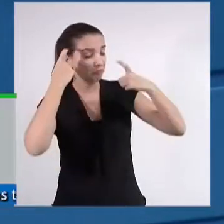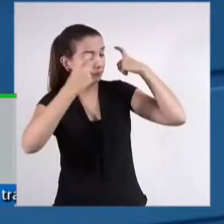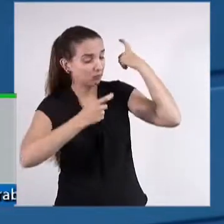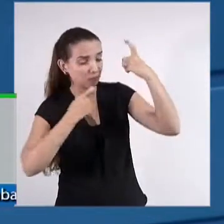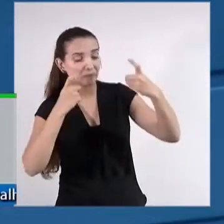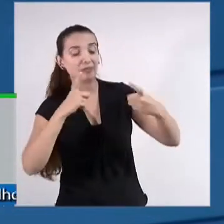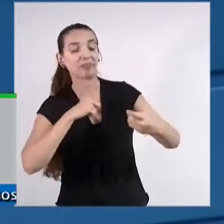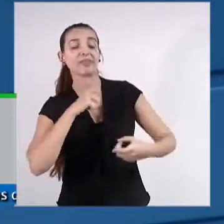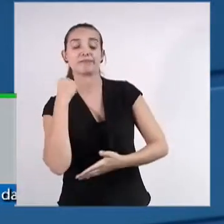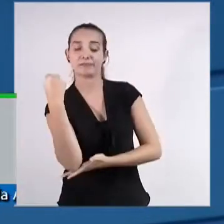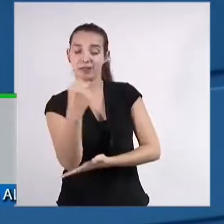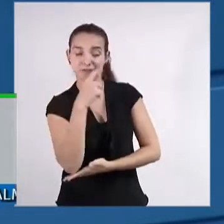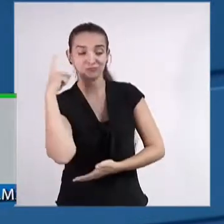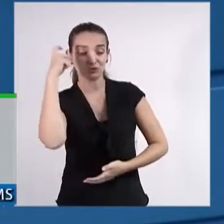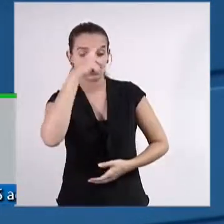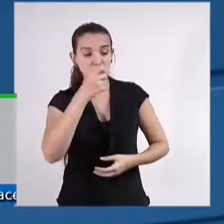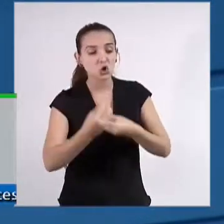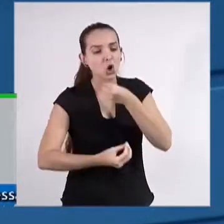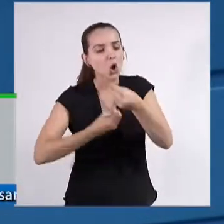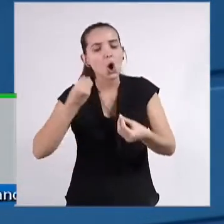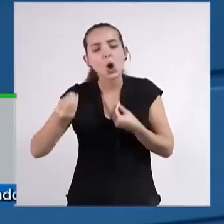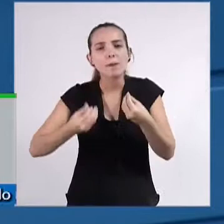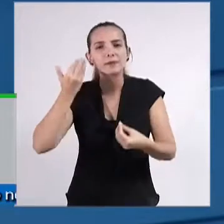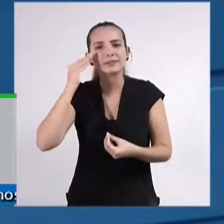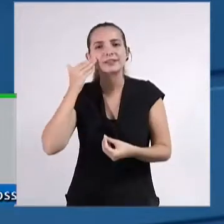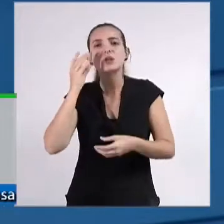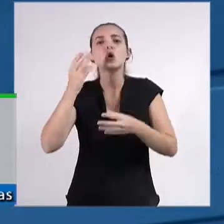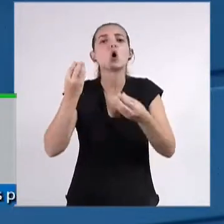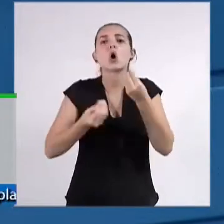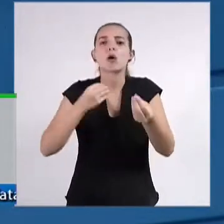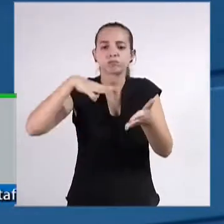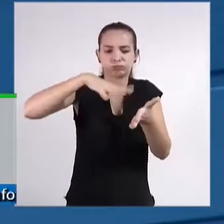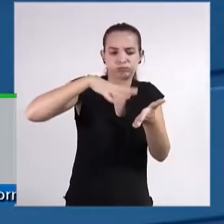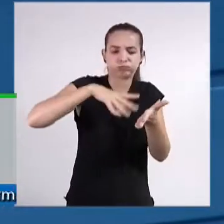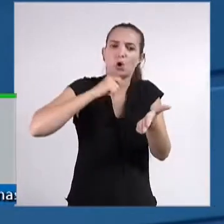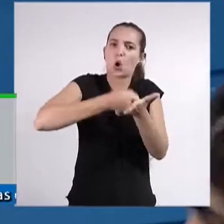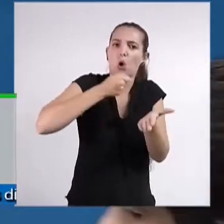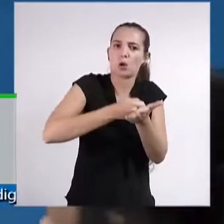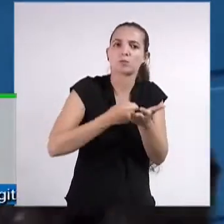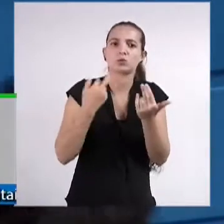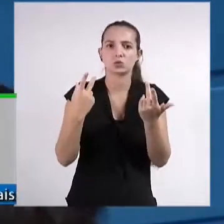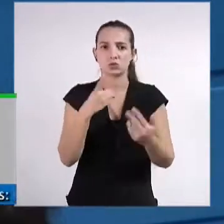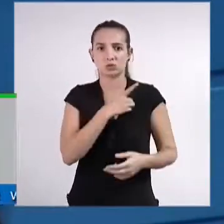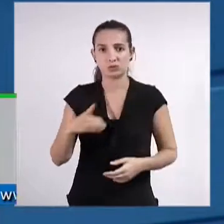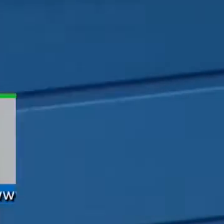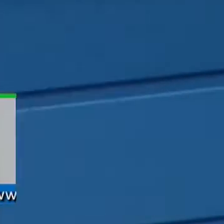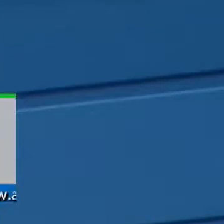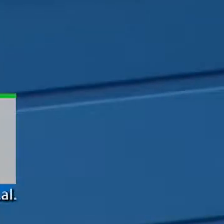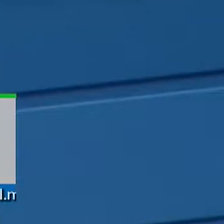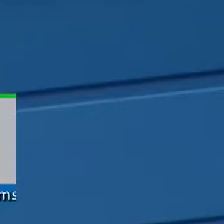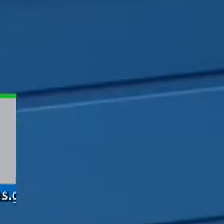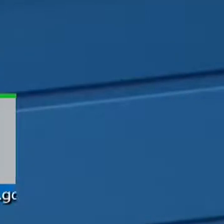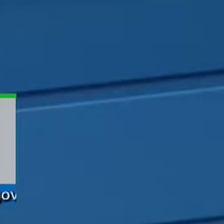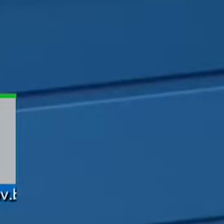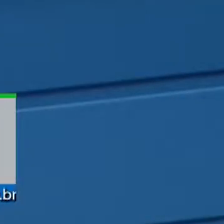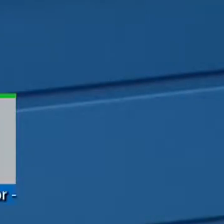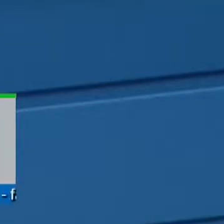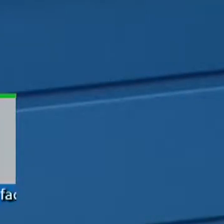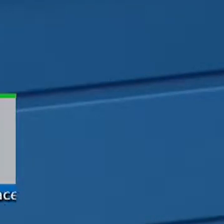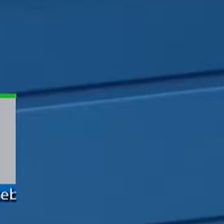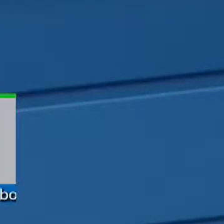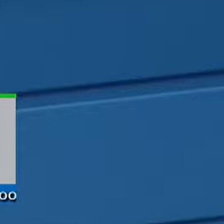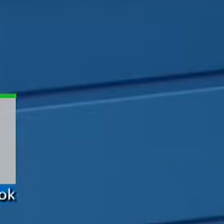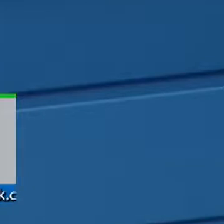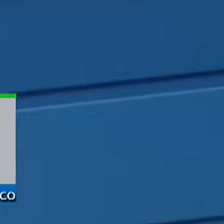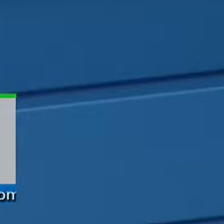para entender a forma de cobrança das contas. Nós vimos aqui, muito bem colocado pelo deputado Evander, que